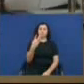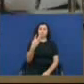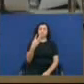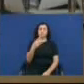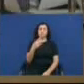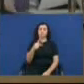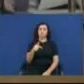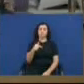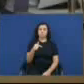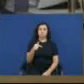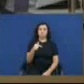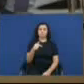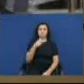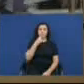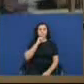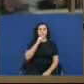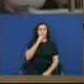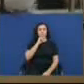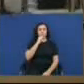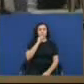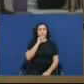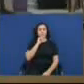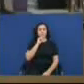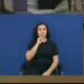547, vereador Dr. Raul.